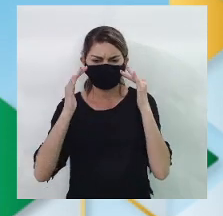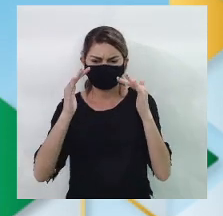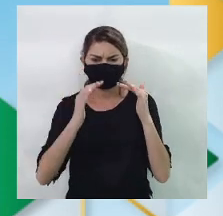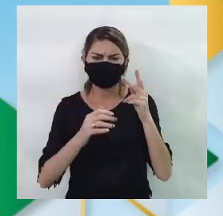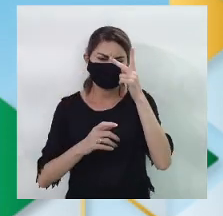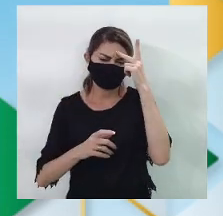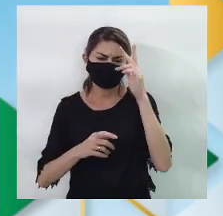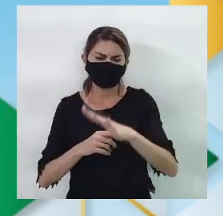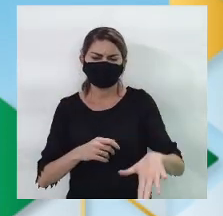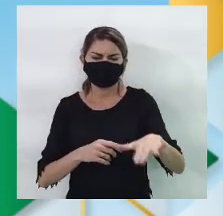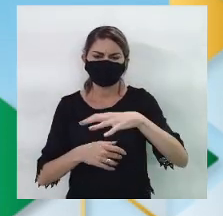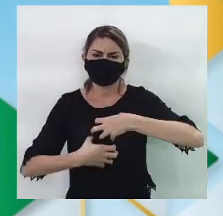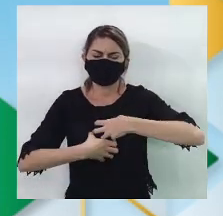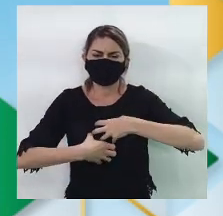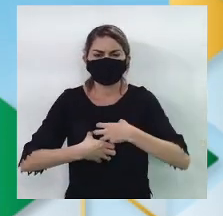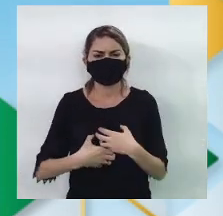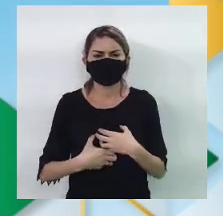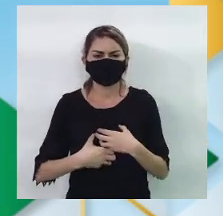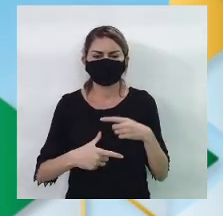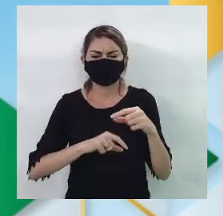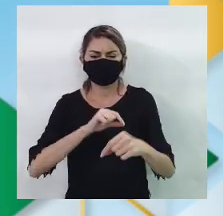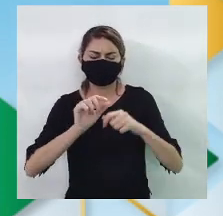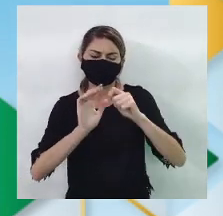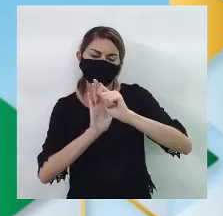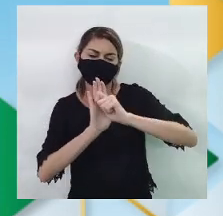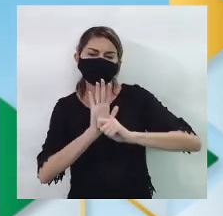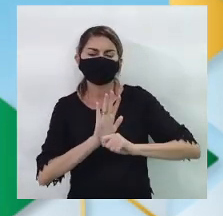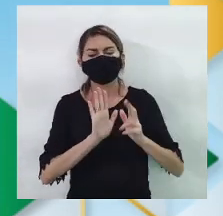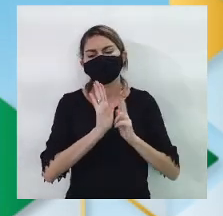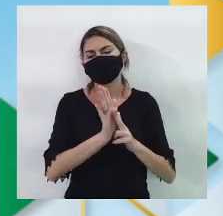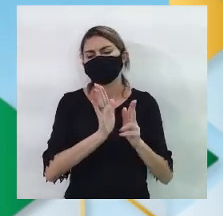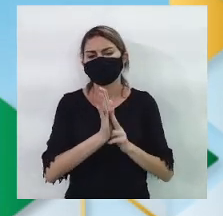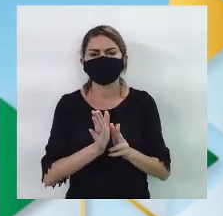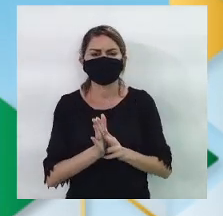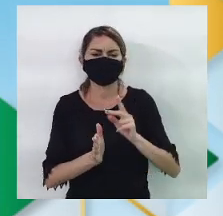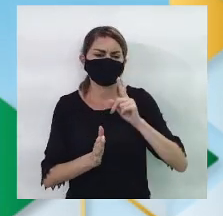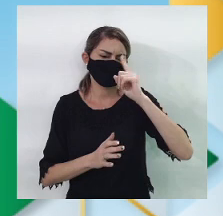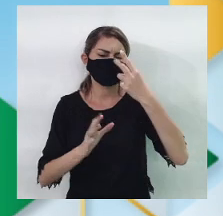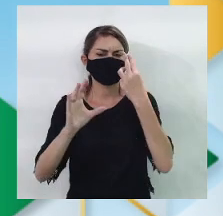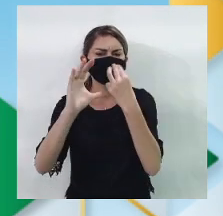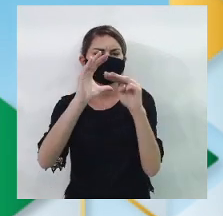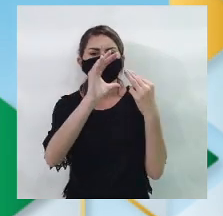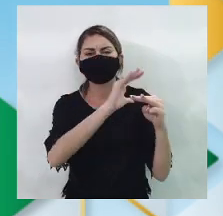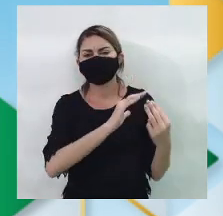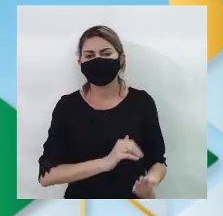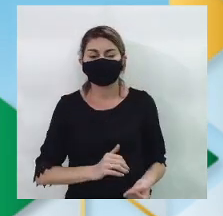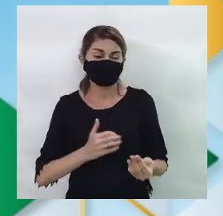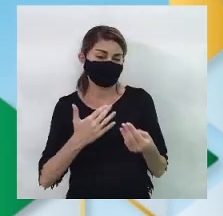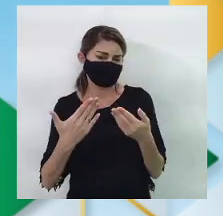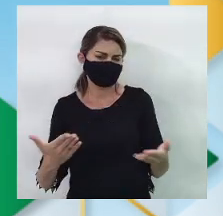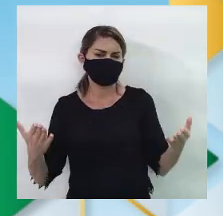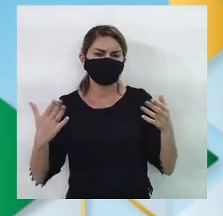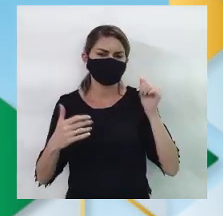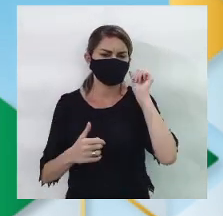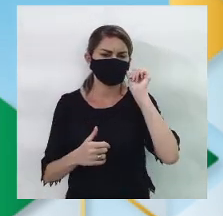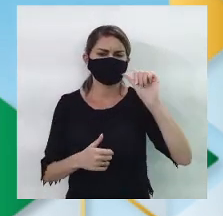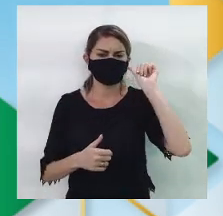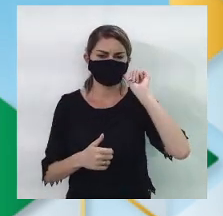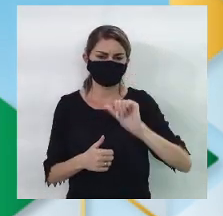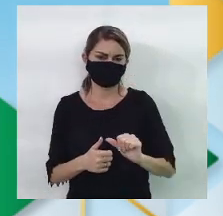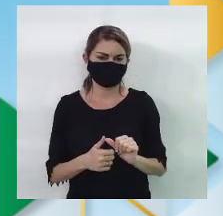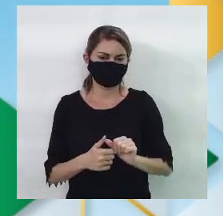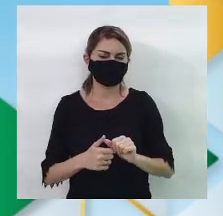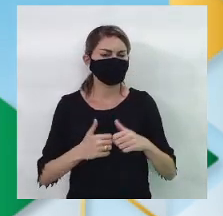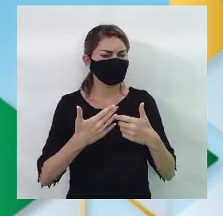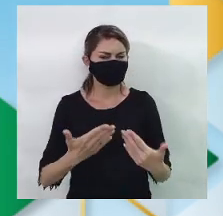de pessoas sensíveis, que me escrevem cartas, mandam mensagens, sobretudo mulheres.